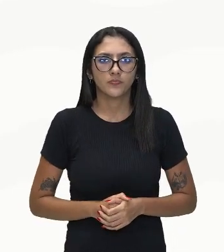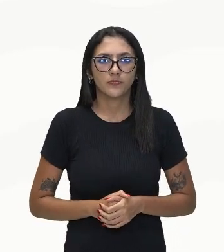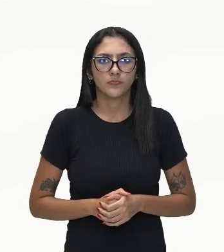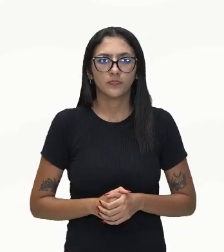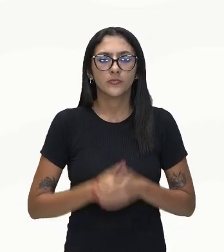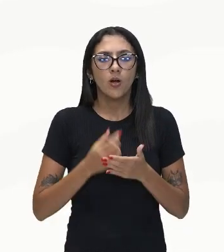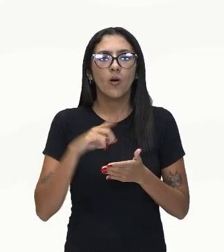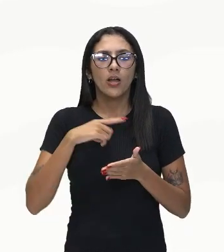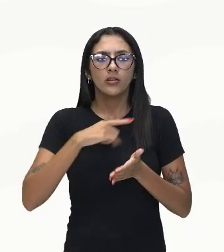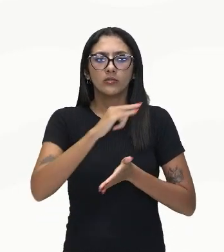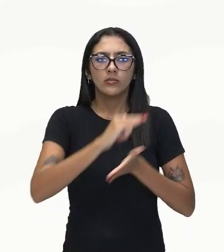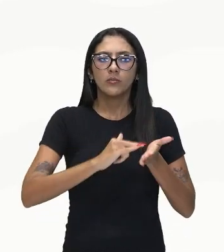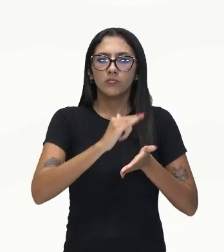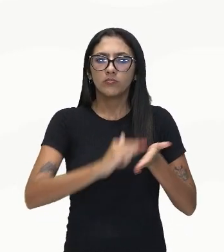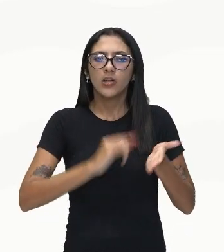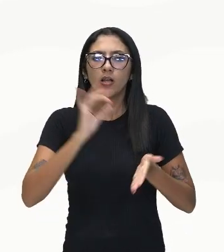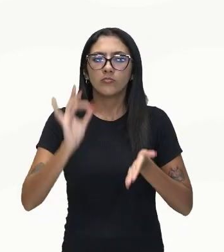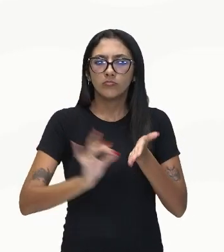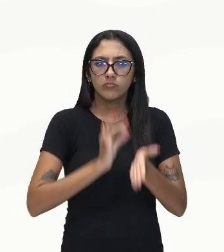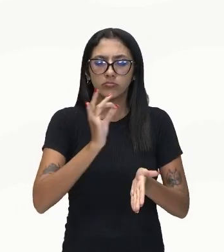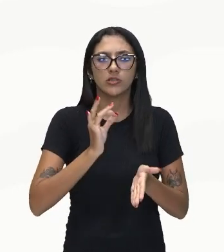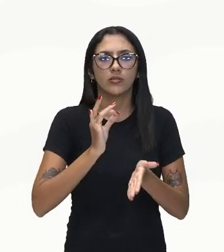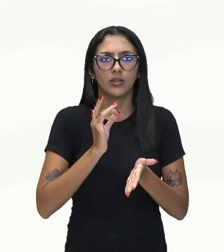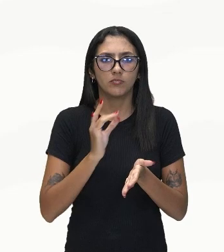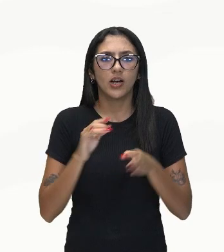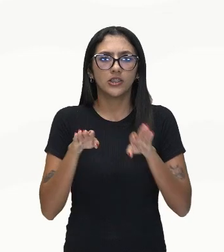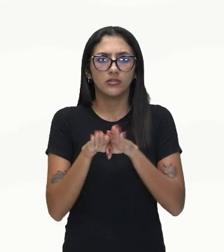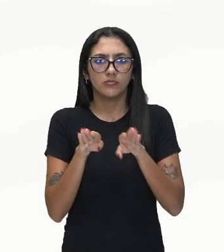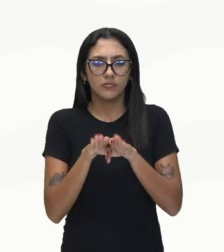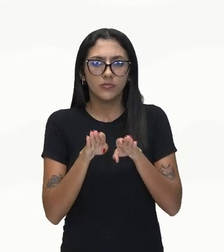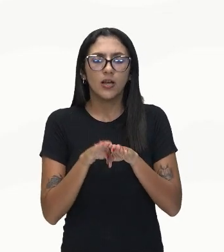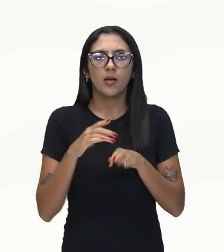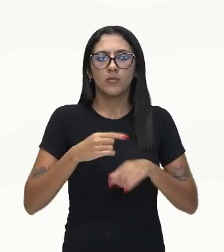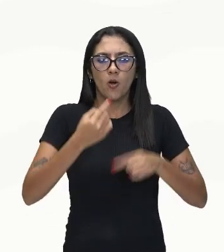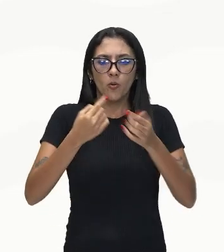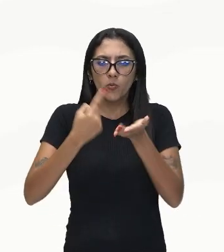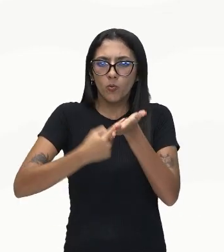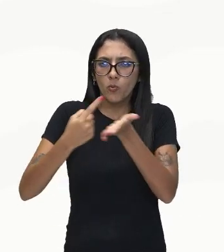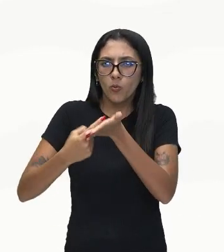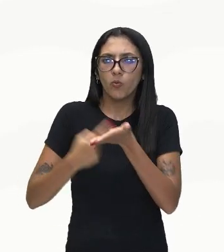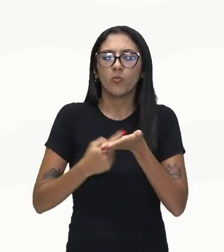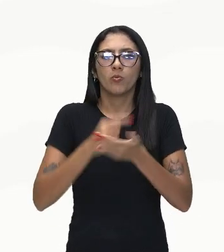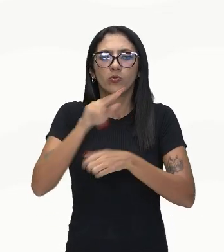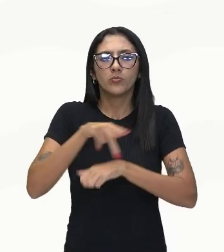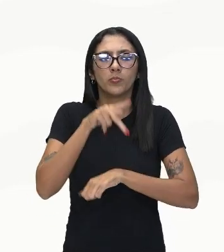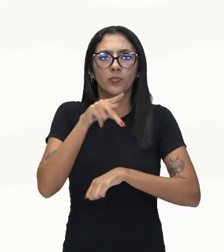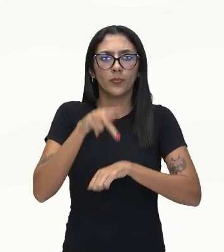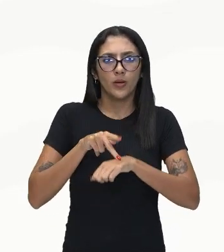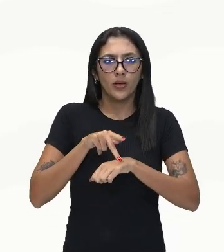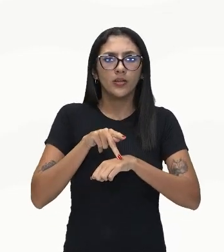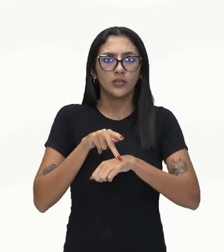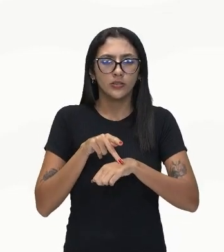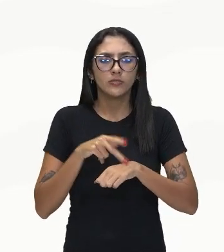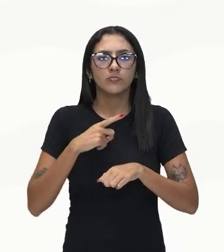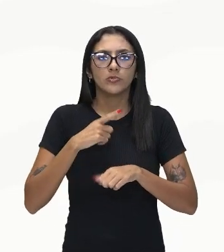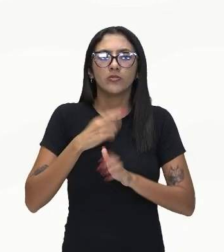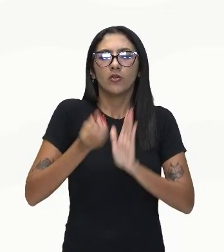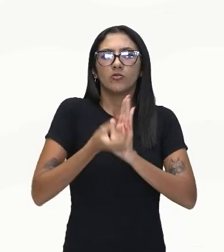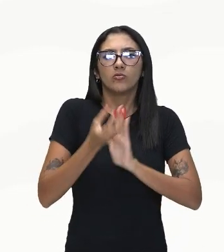Cooperação Amazônica foi esse tratado firmado entre os países, onde nós vamos ver aí sendo criada